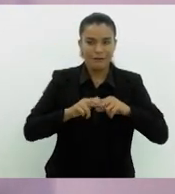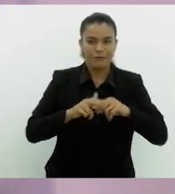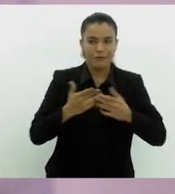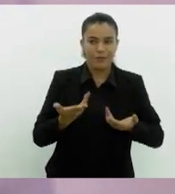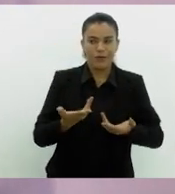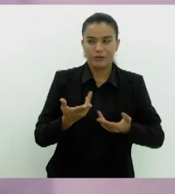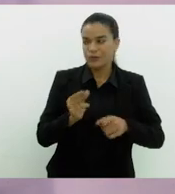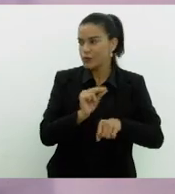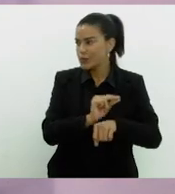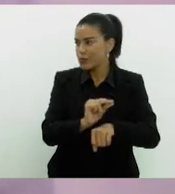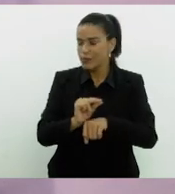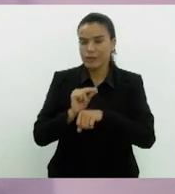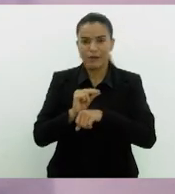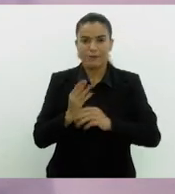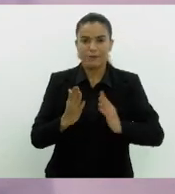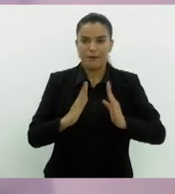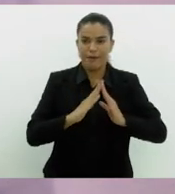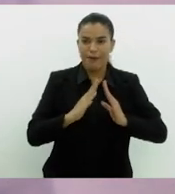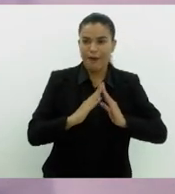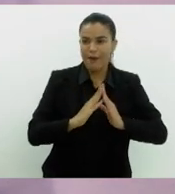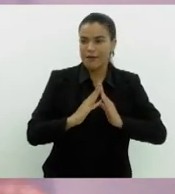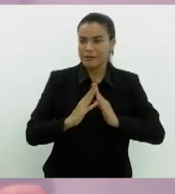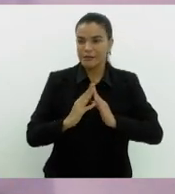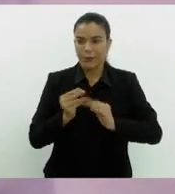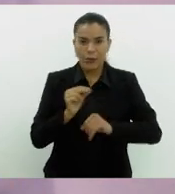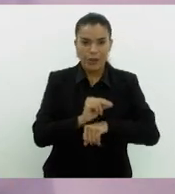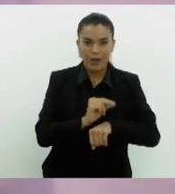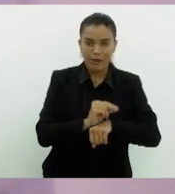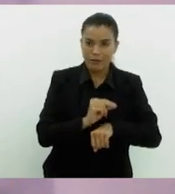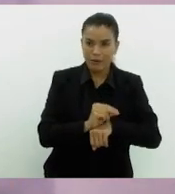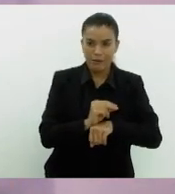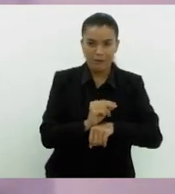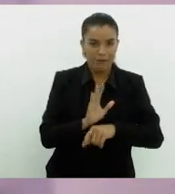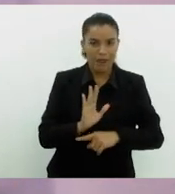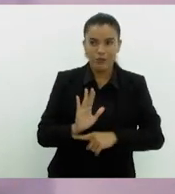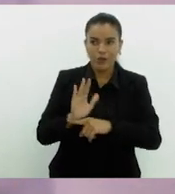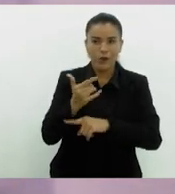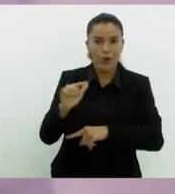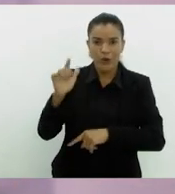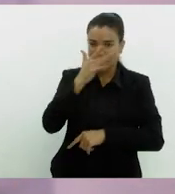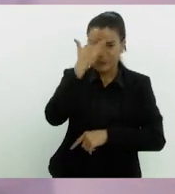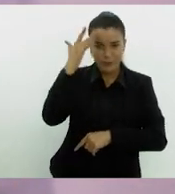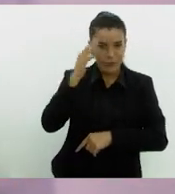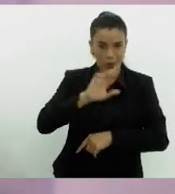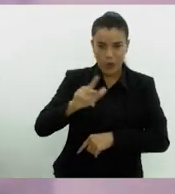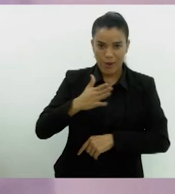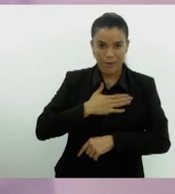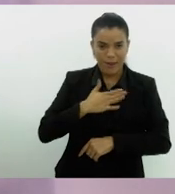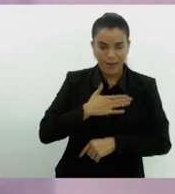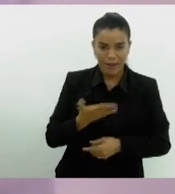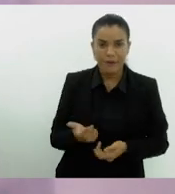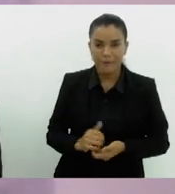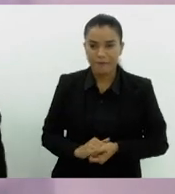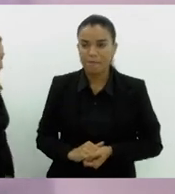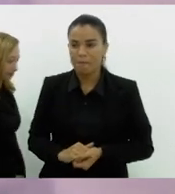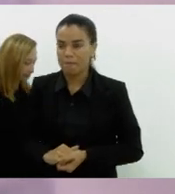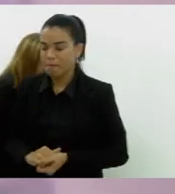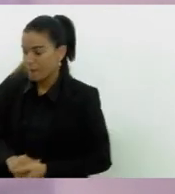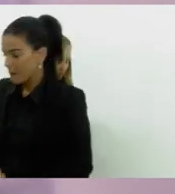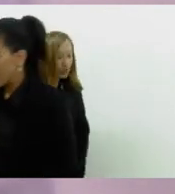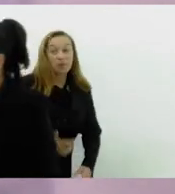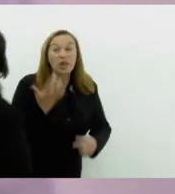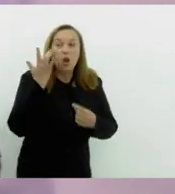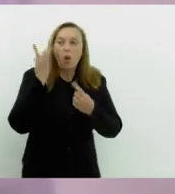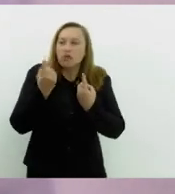cuidado com a casa, com as crianças, elas estão gerando riqueza para outras pessoas que não para elas. Então, eu acho que essa